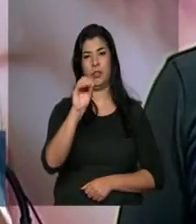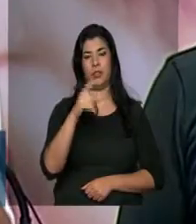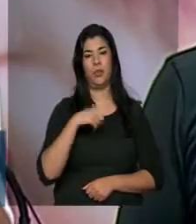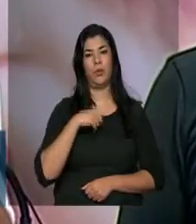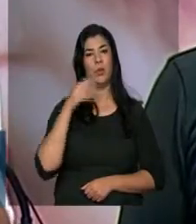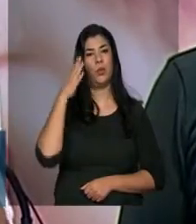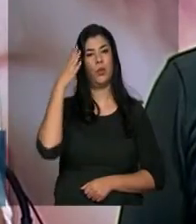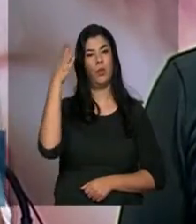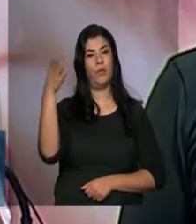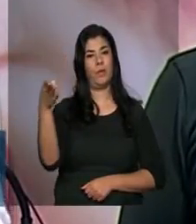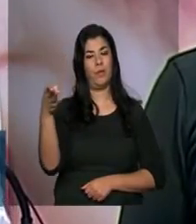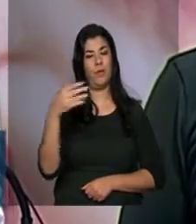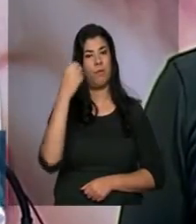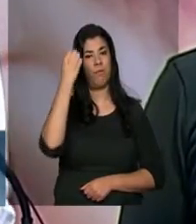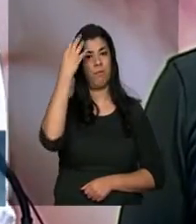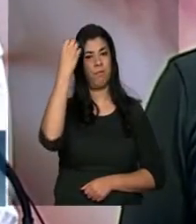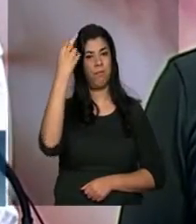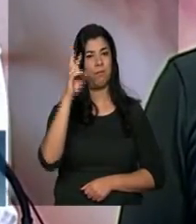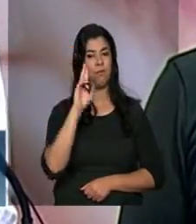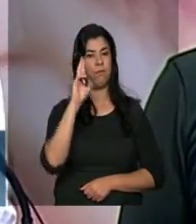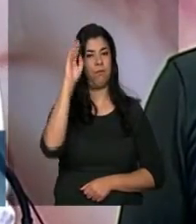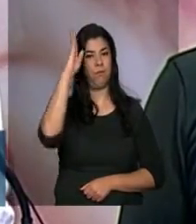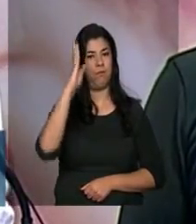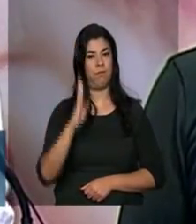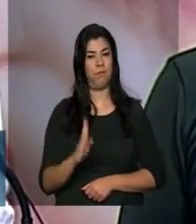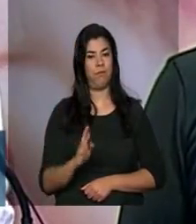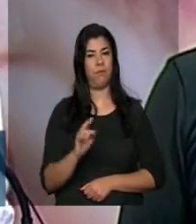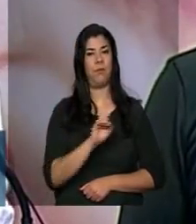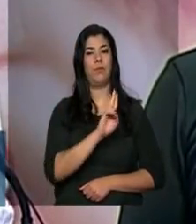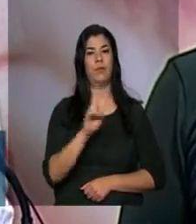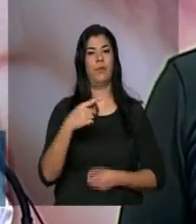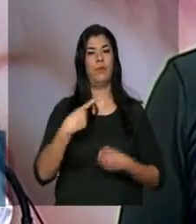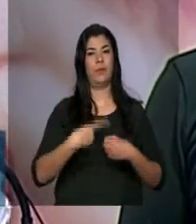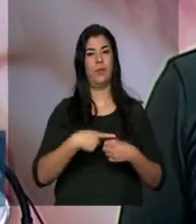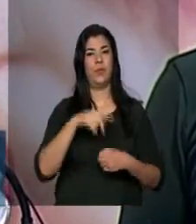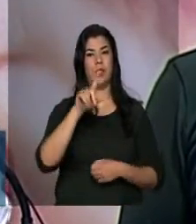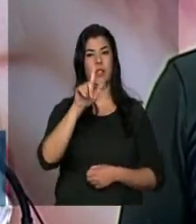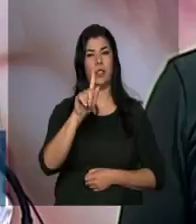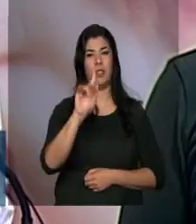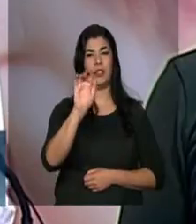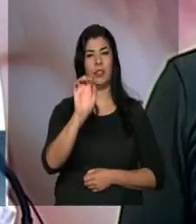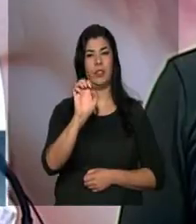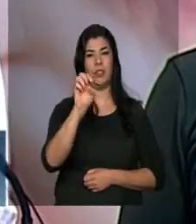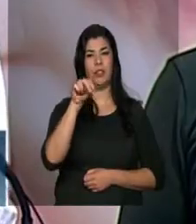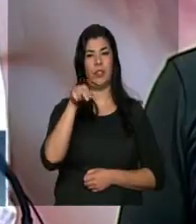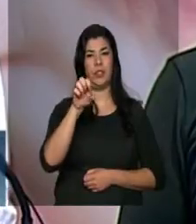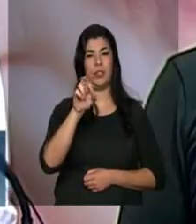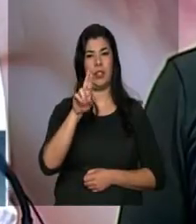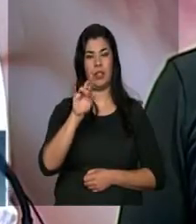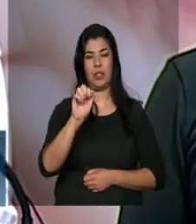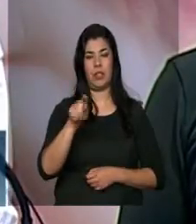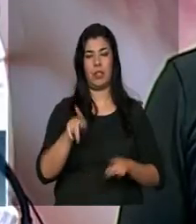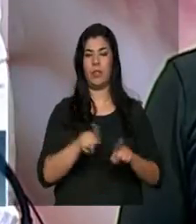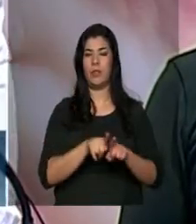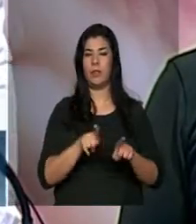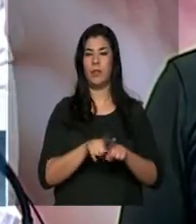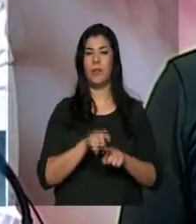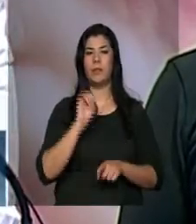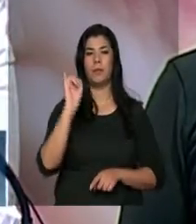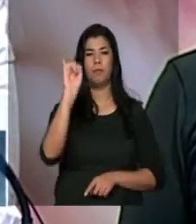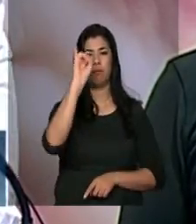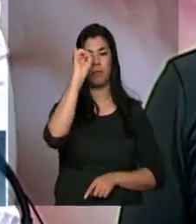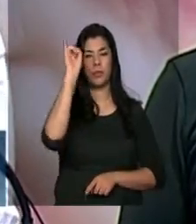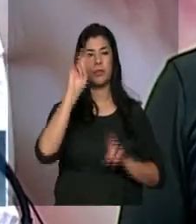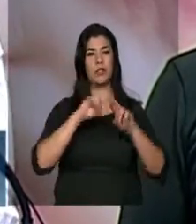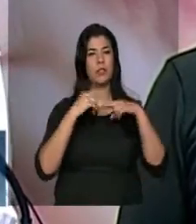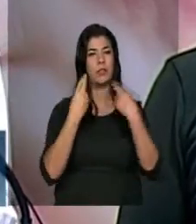Saúde. E é um privilégio ser mulher e estar podendo participar de um momento tão importante do nosso Sistema